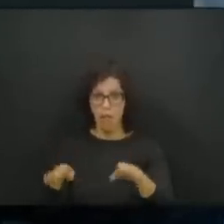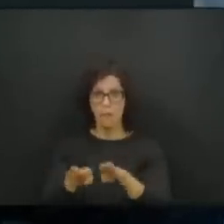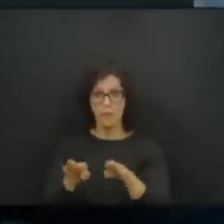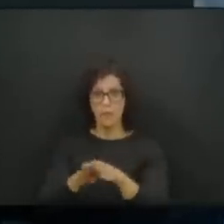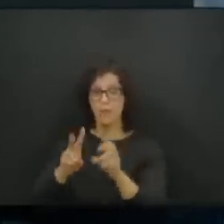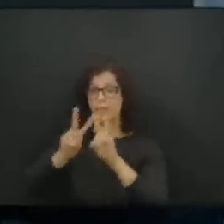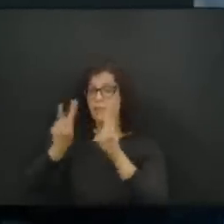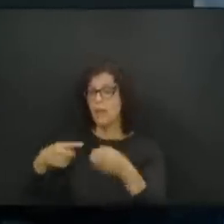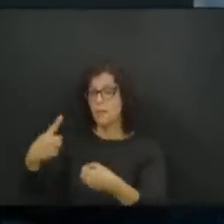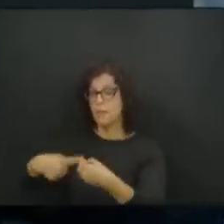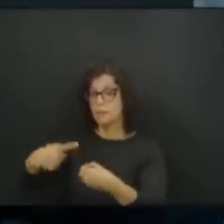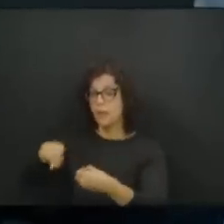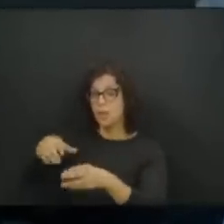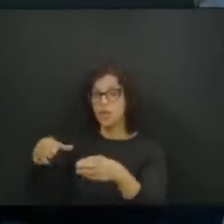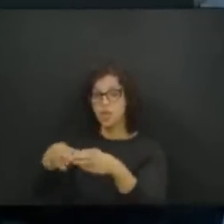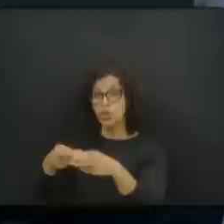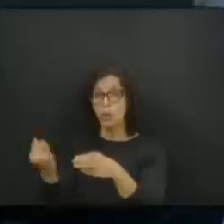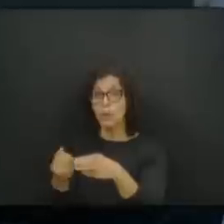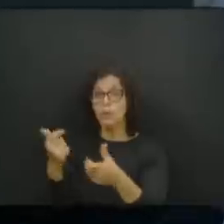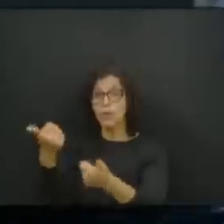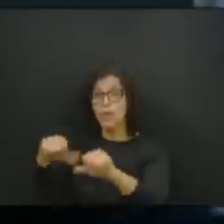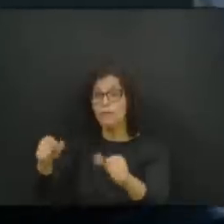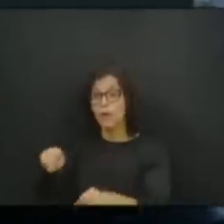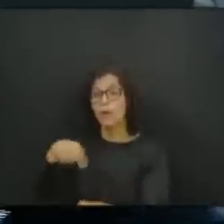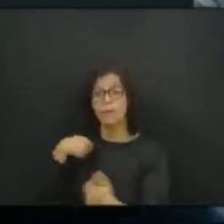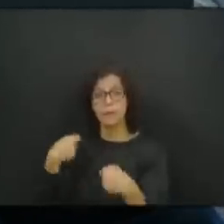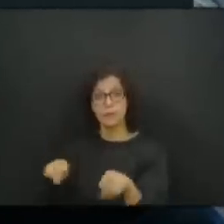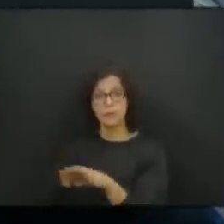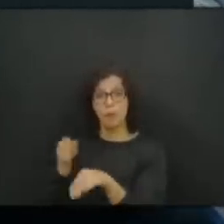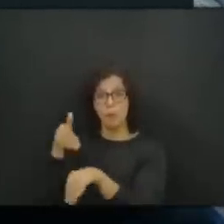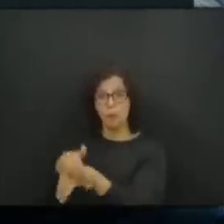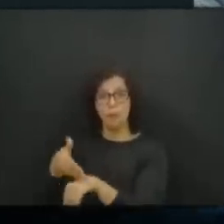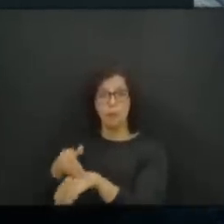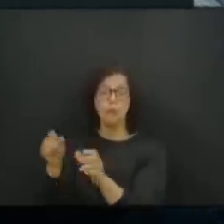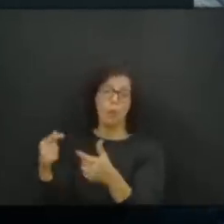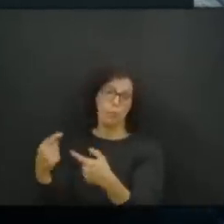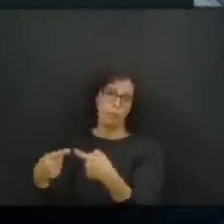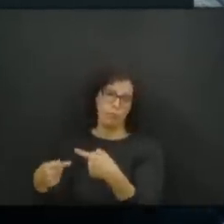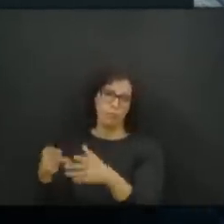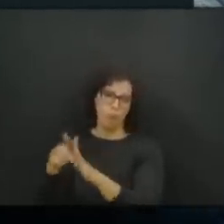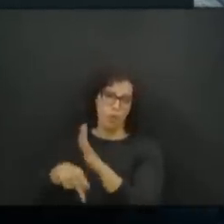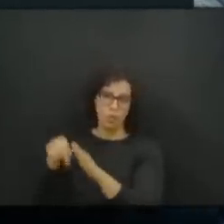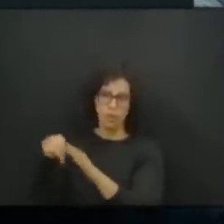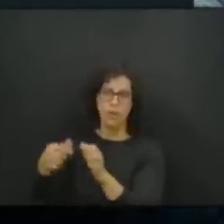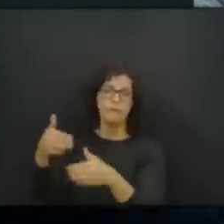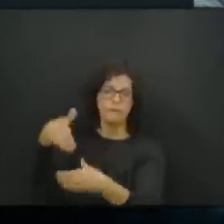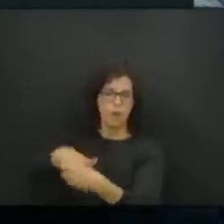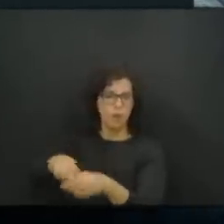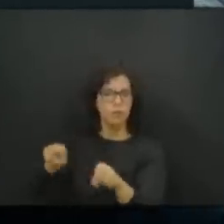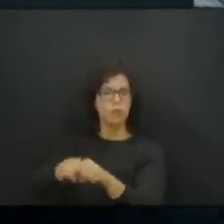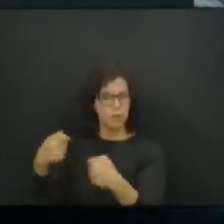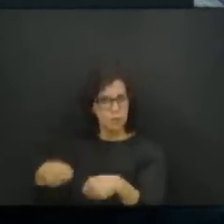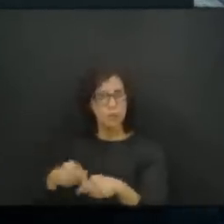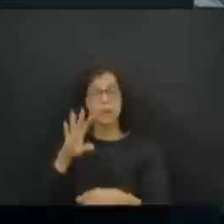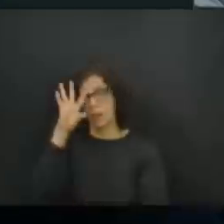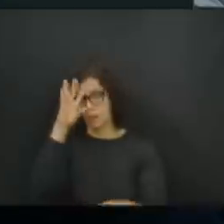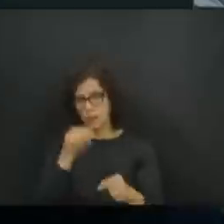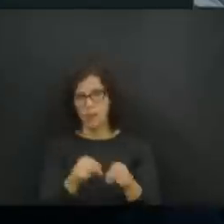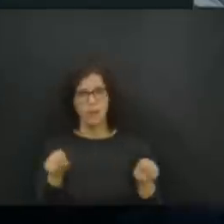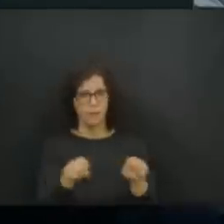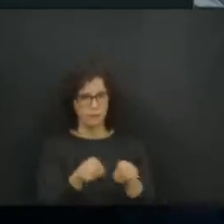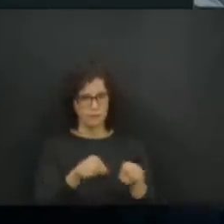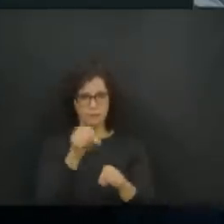assuntos municipais seria uma comissão importante que esse projeto deveria tramitar a entendemos também